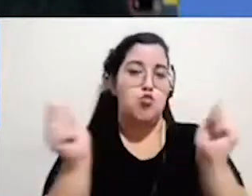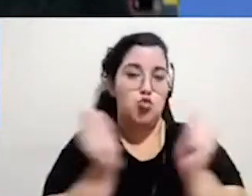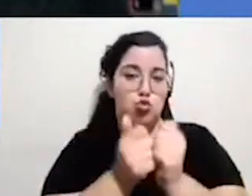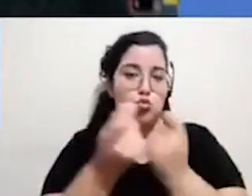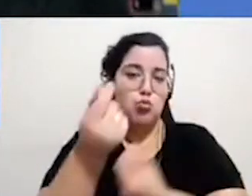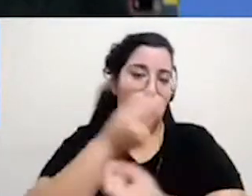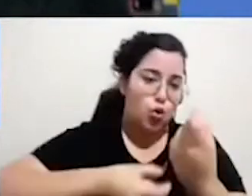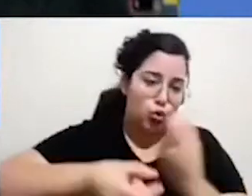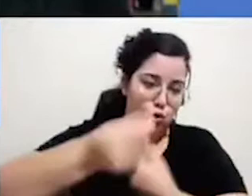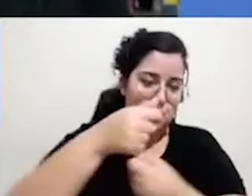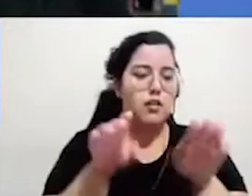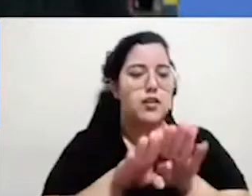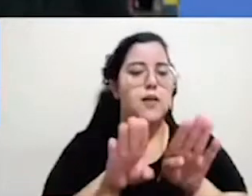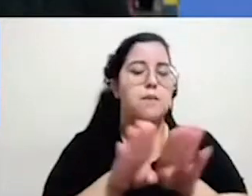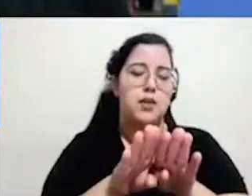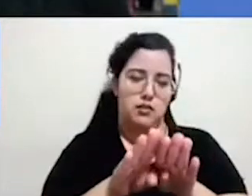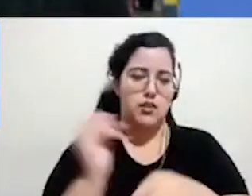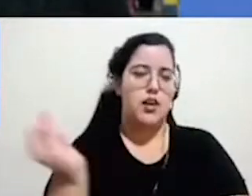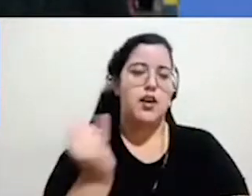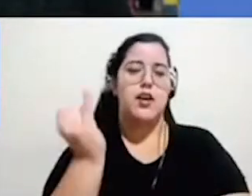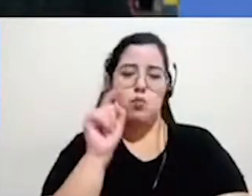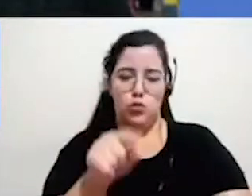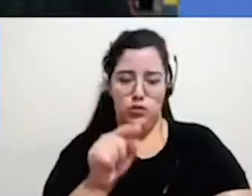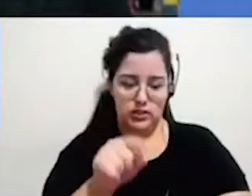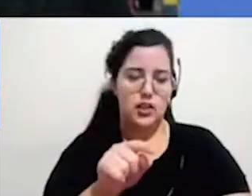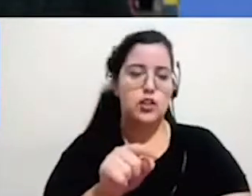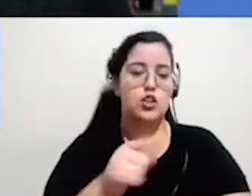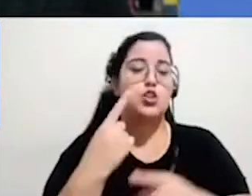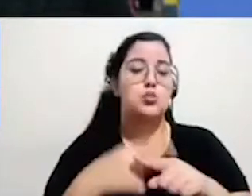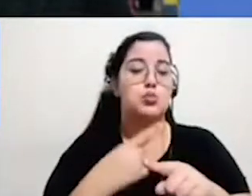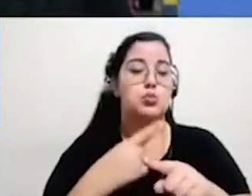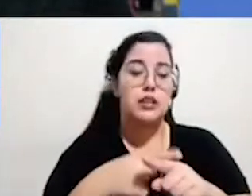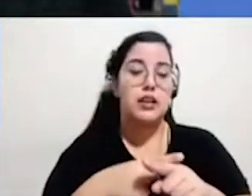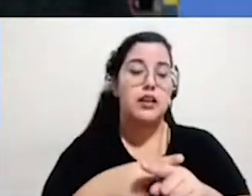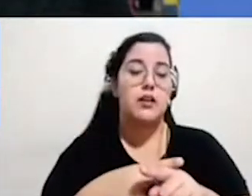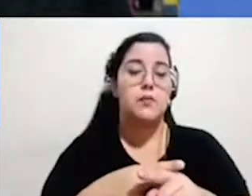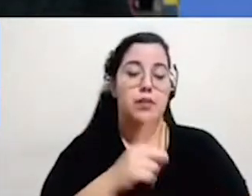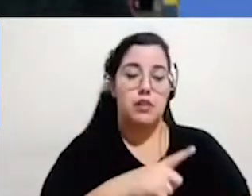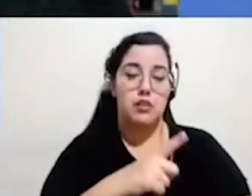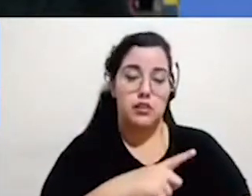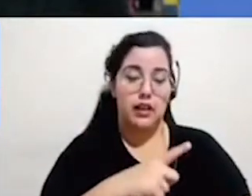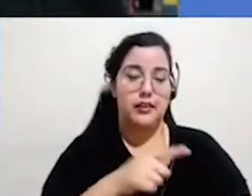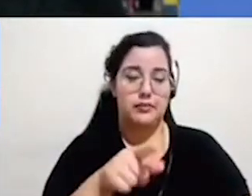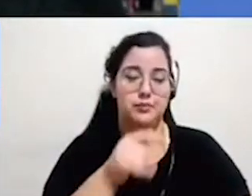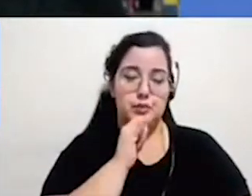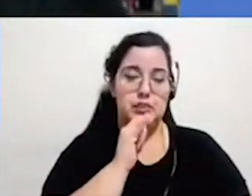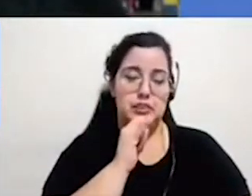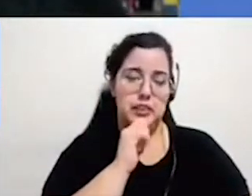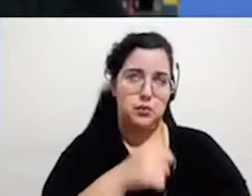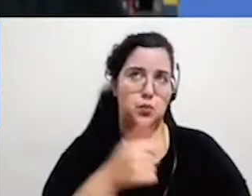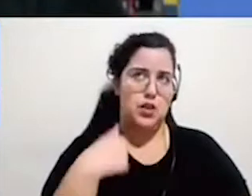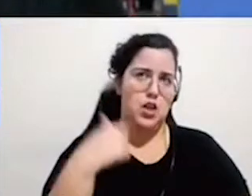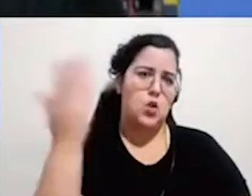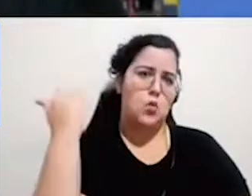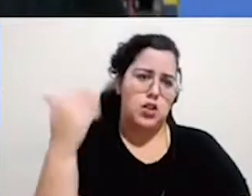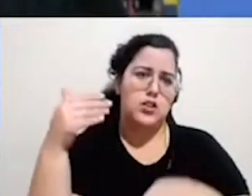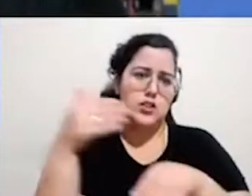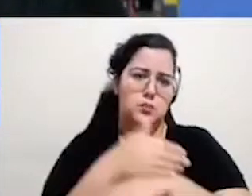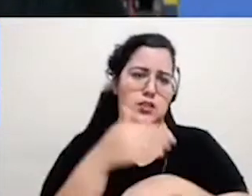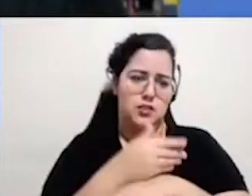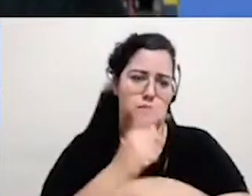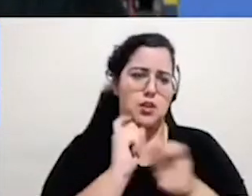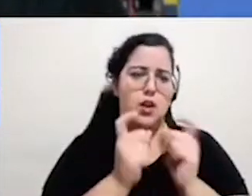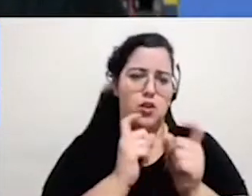é importante a gente considerar isso, entendeu? Porque, por exemplo, eu já fui participar de uma reunião uma vez com